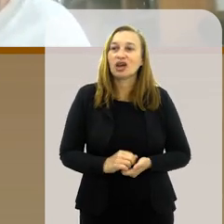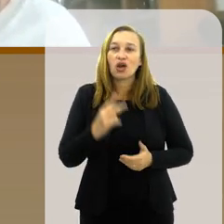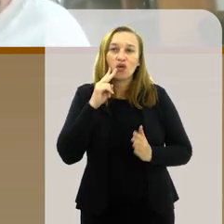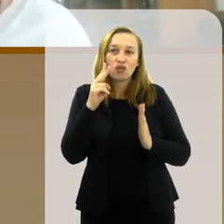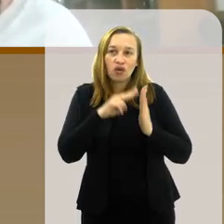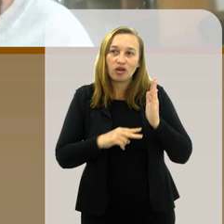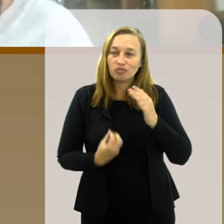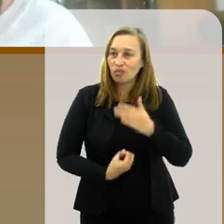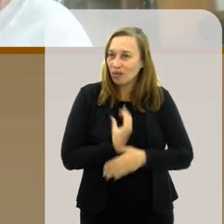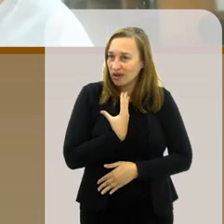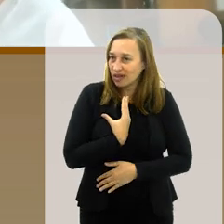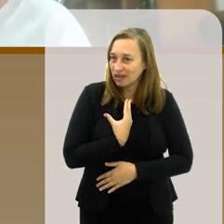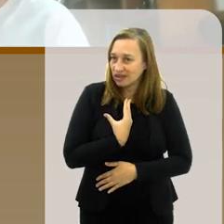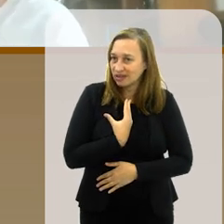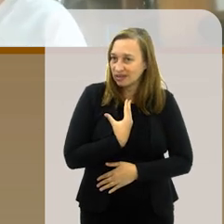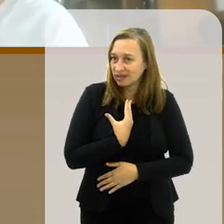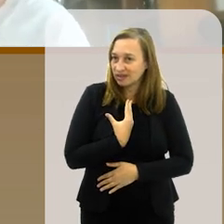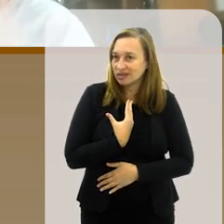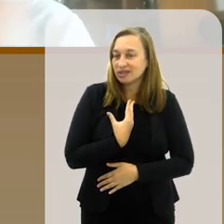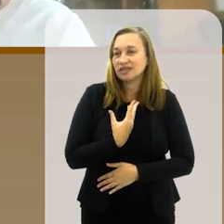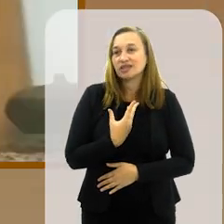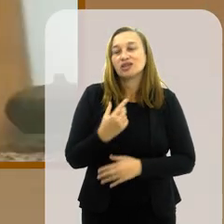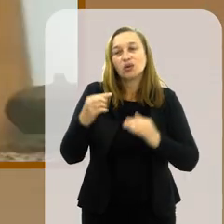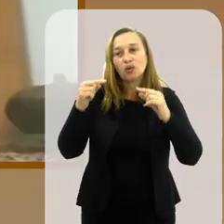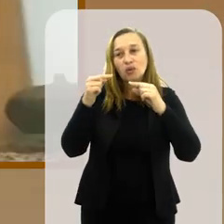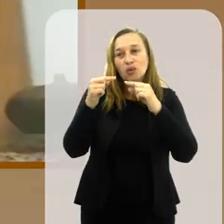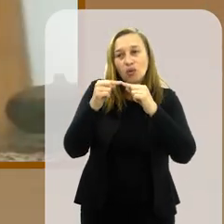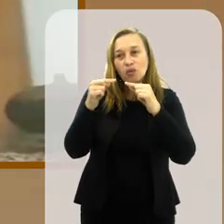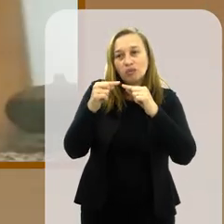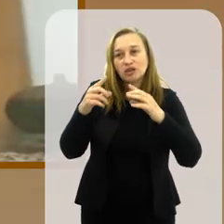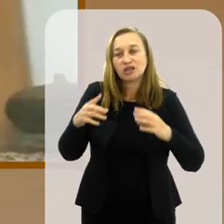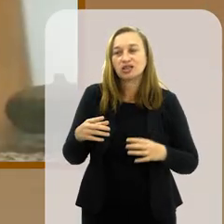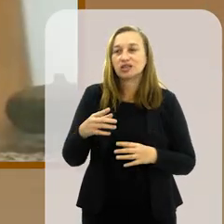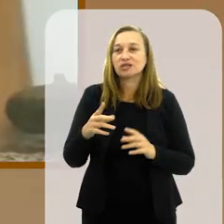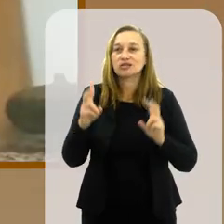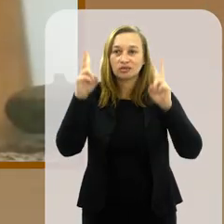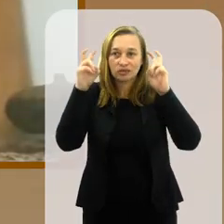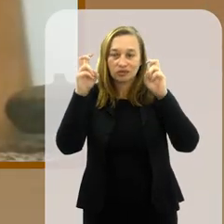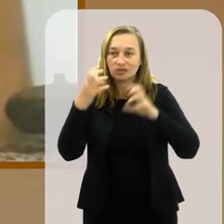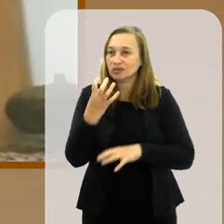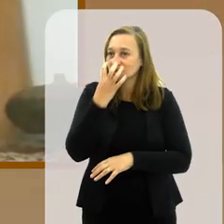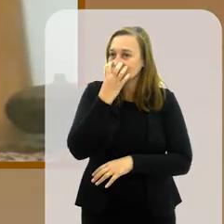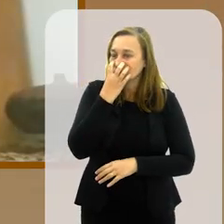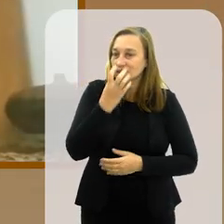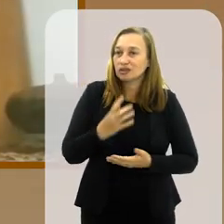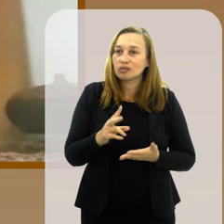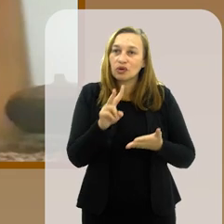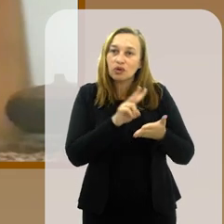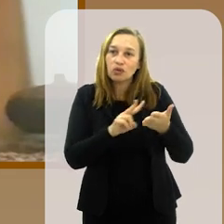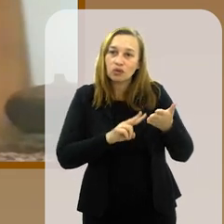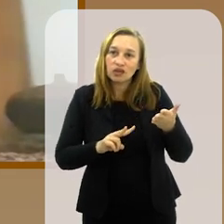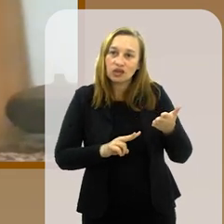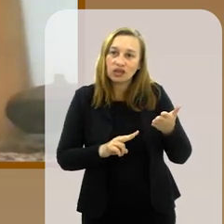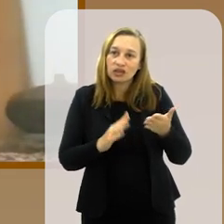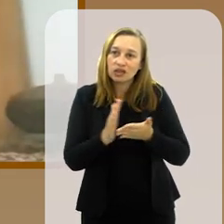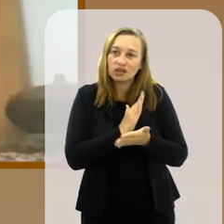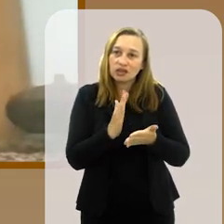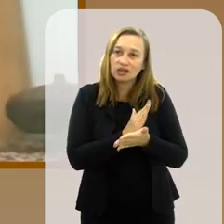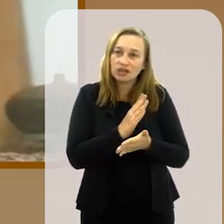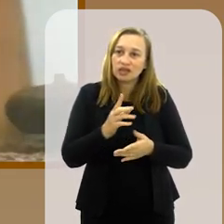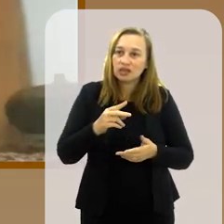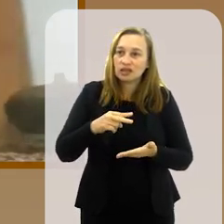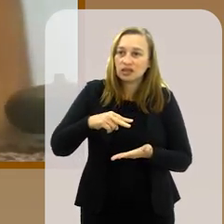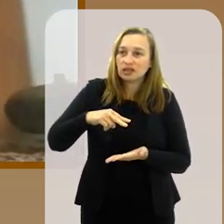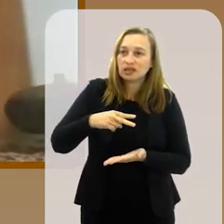seu. Eu vou ler um poema que tem muito a ver com o que a gente estava falando dos cachorros. É de um livro que